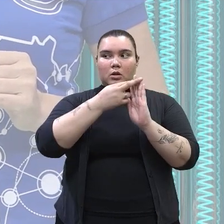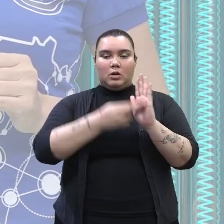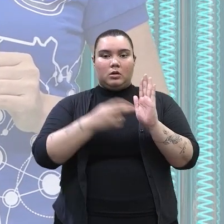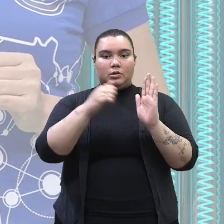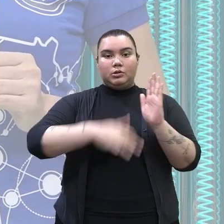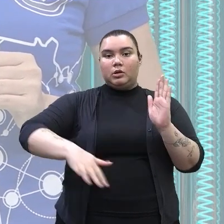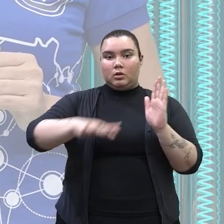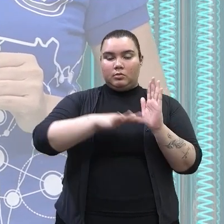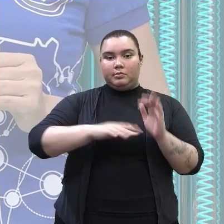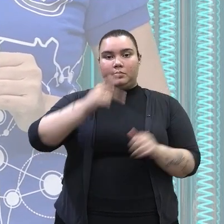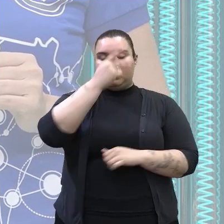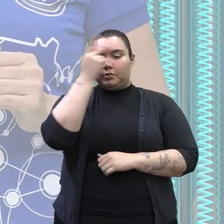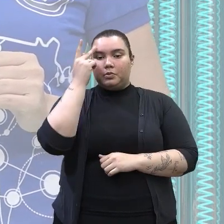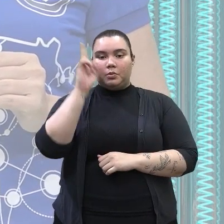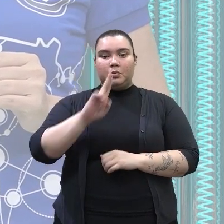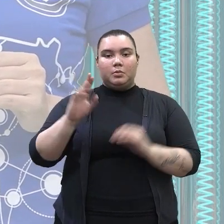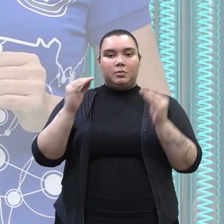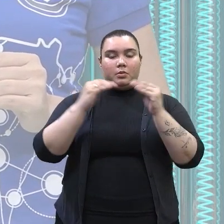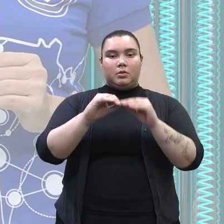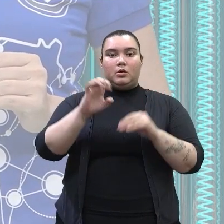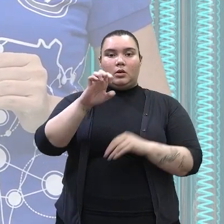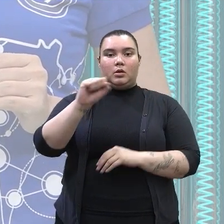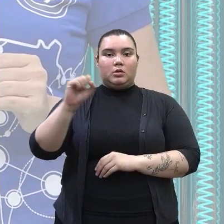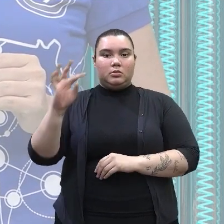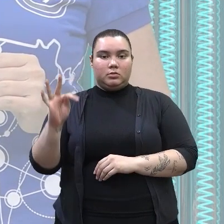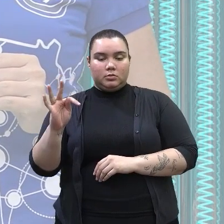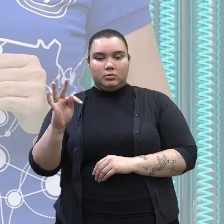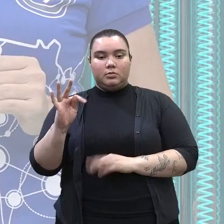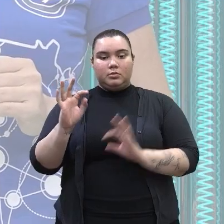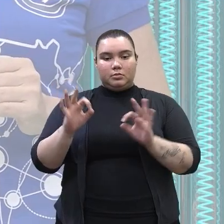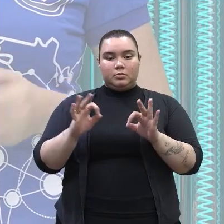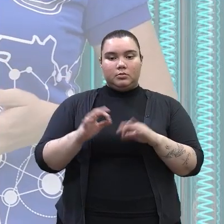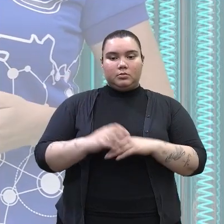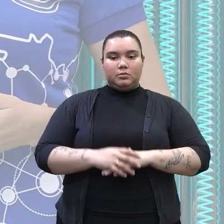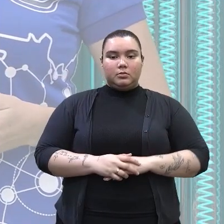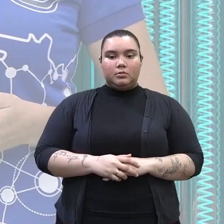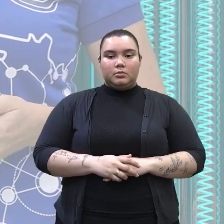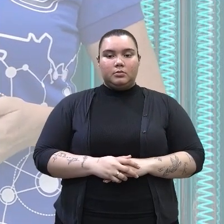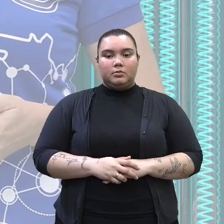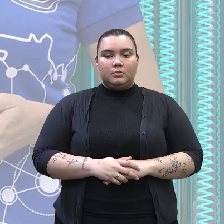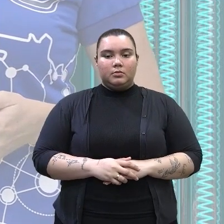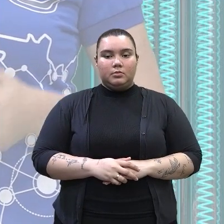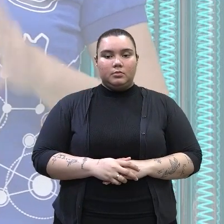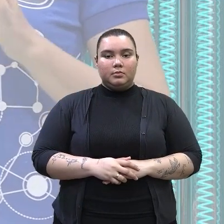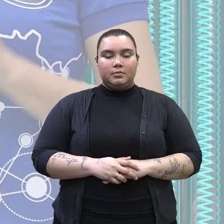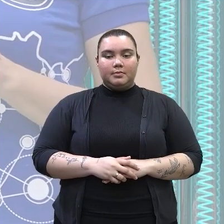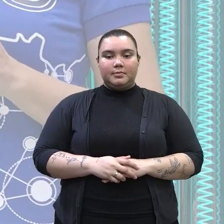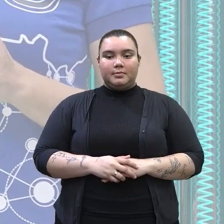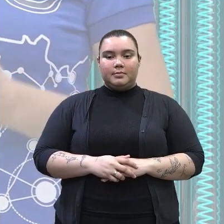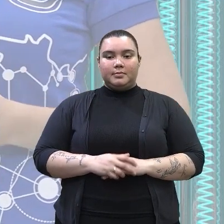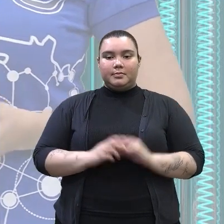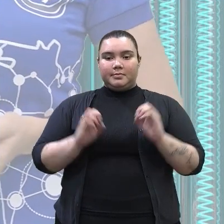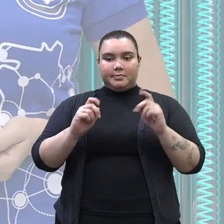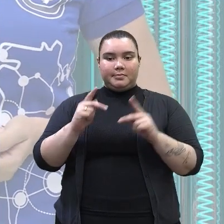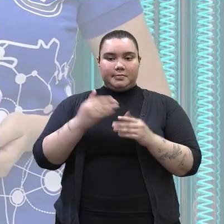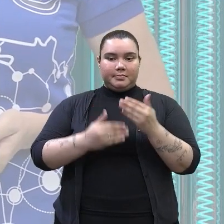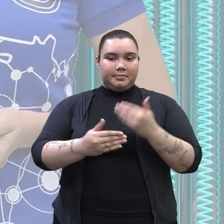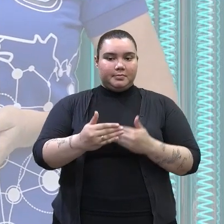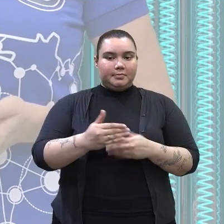acrescentar o EST lá no tall, ó. Tall, aí eu coloquei tallest, right?